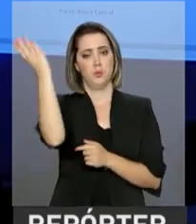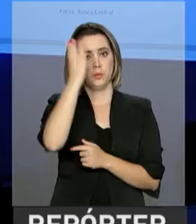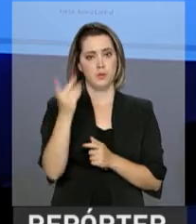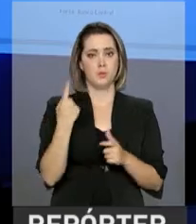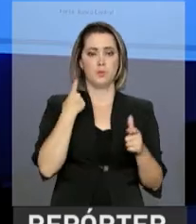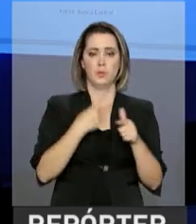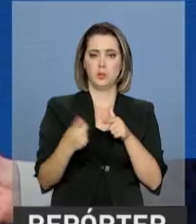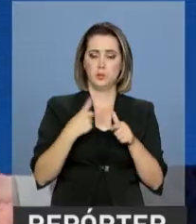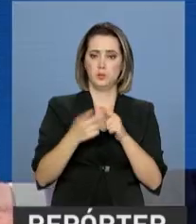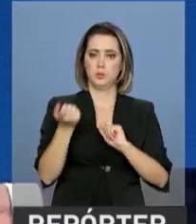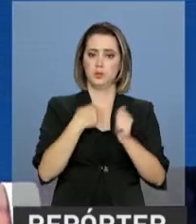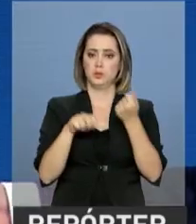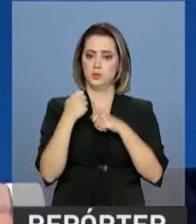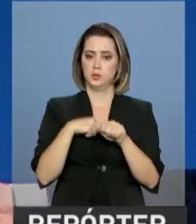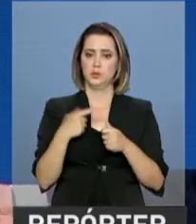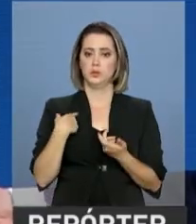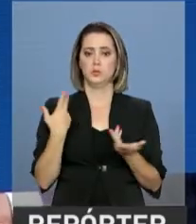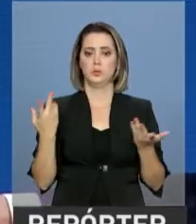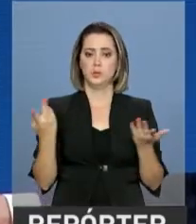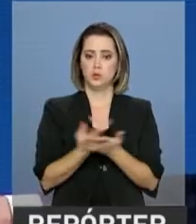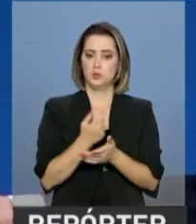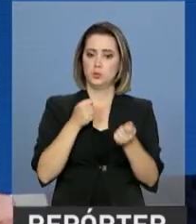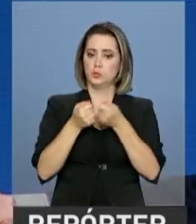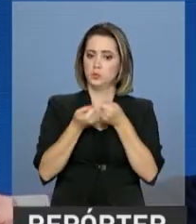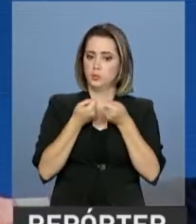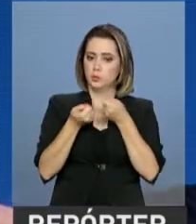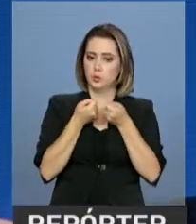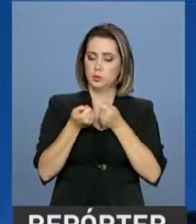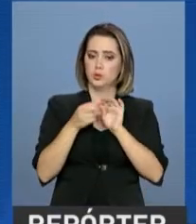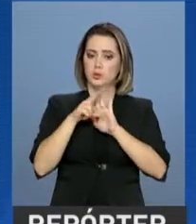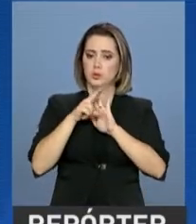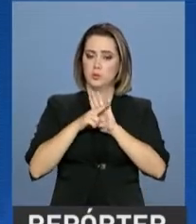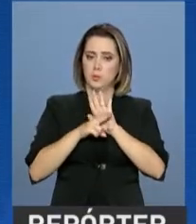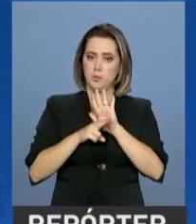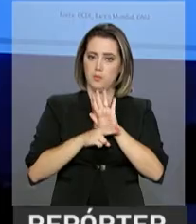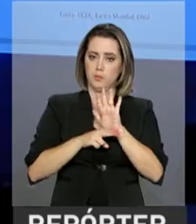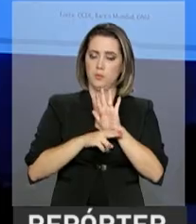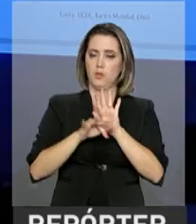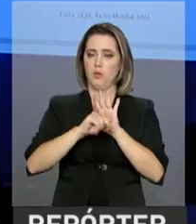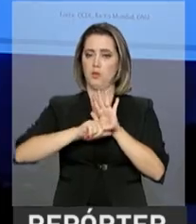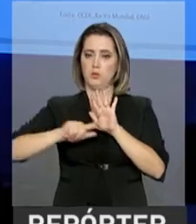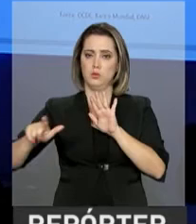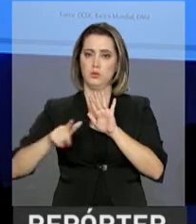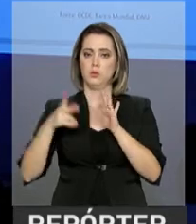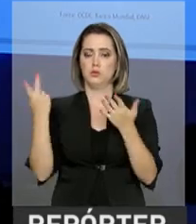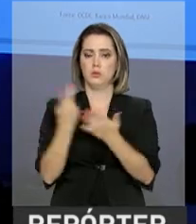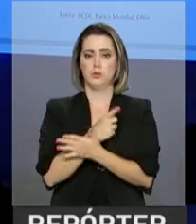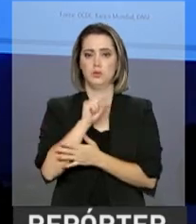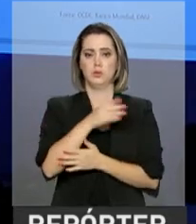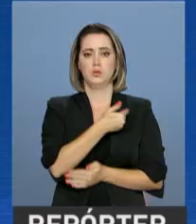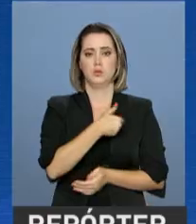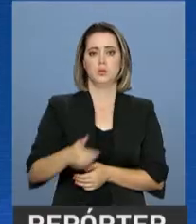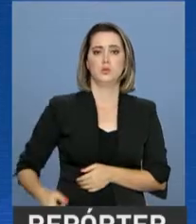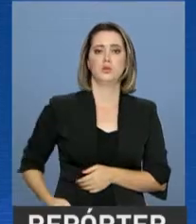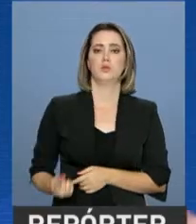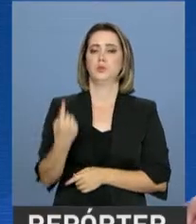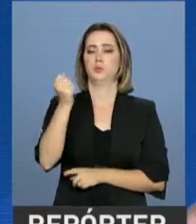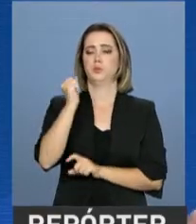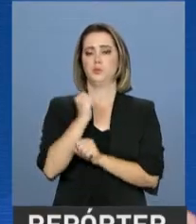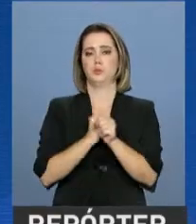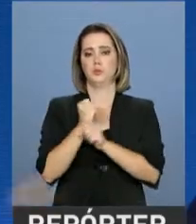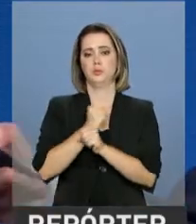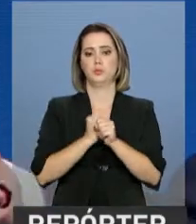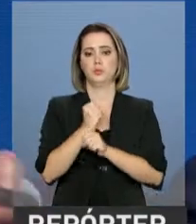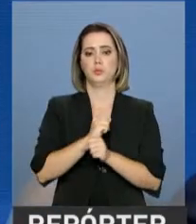econômica da história situação que vem sendo repetida com as medidas de ajuste fiscal adotadas pelo governo há quase um ano com aquela da